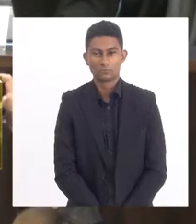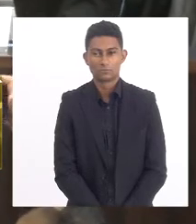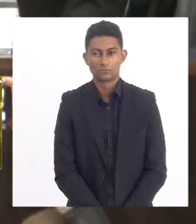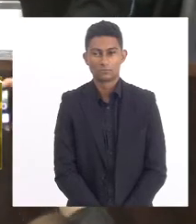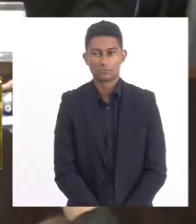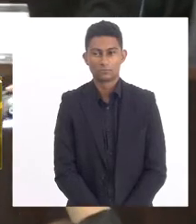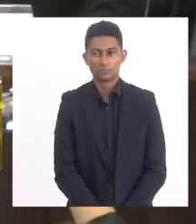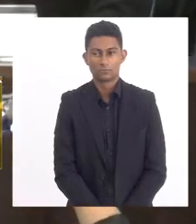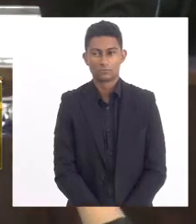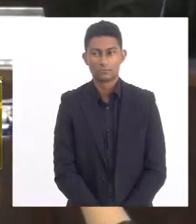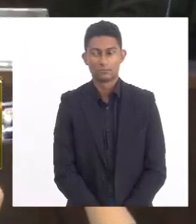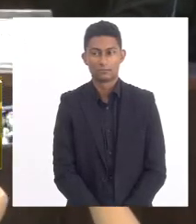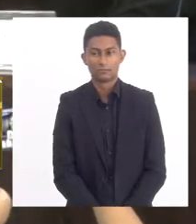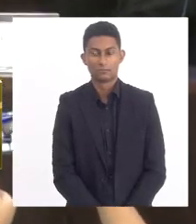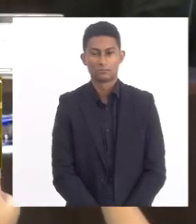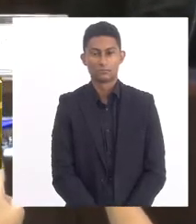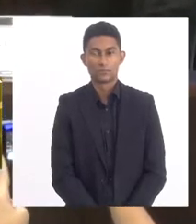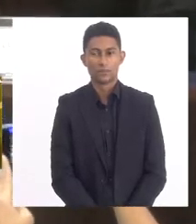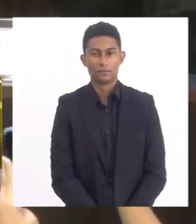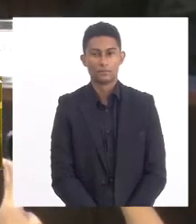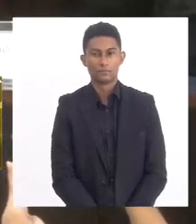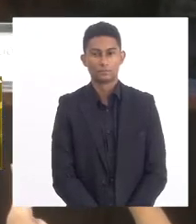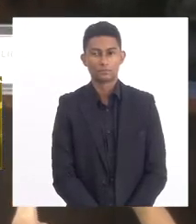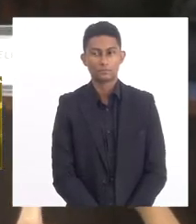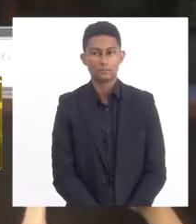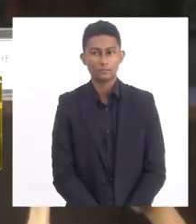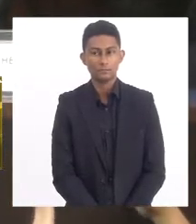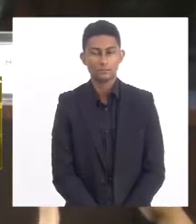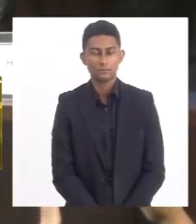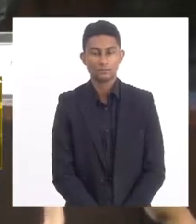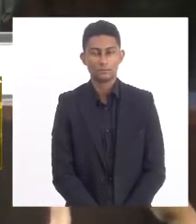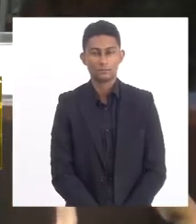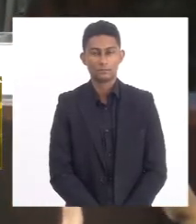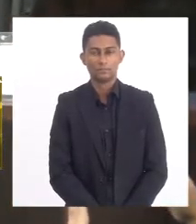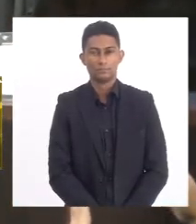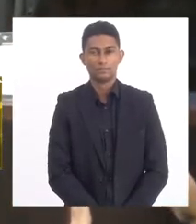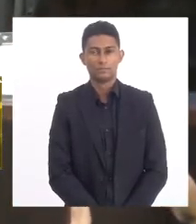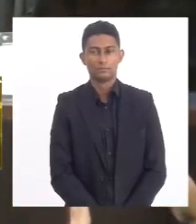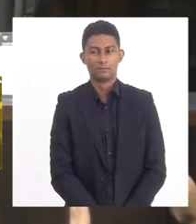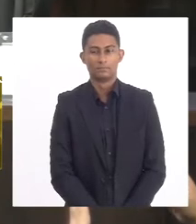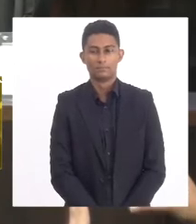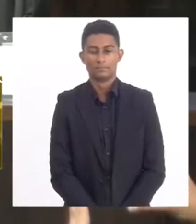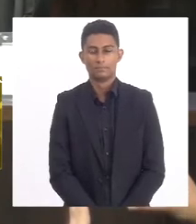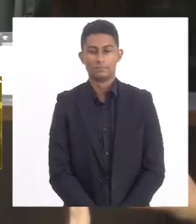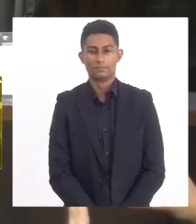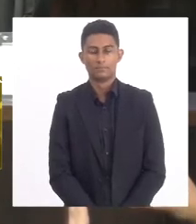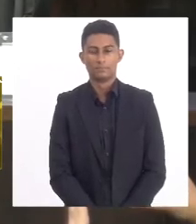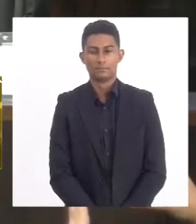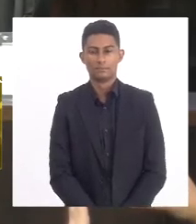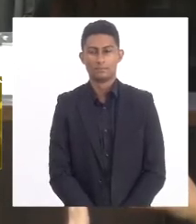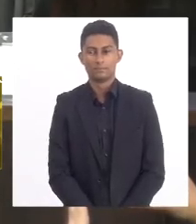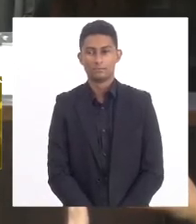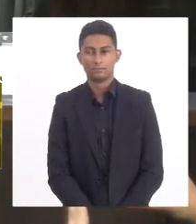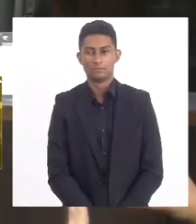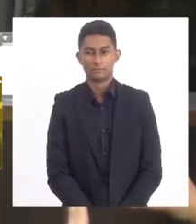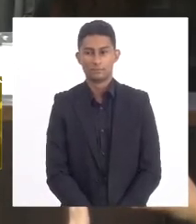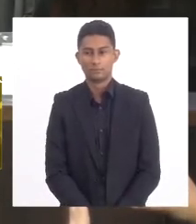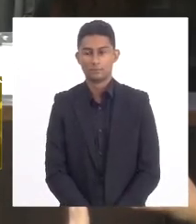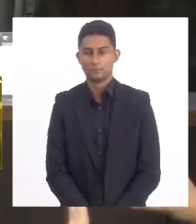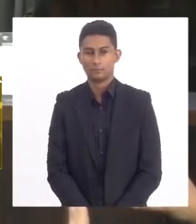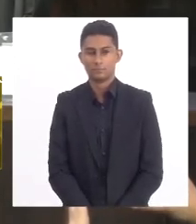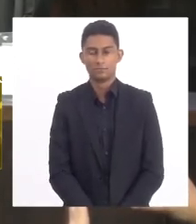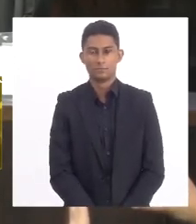E aí E aí as mulheres mais fortes do mundo